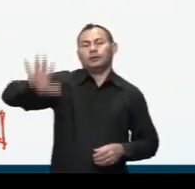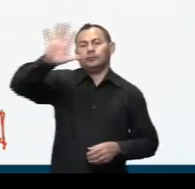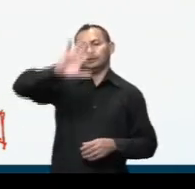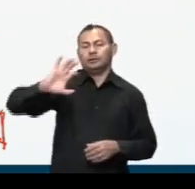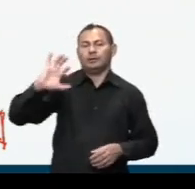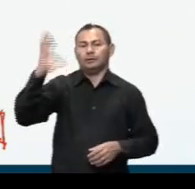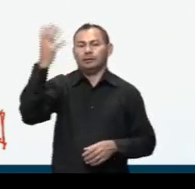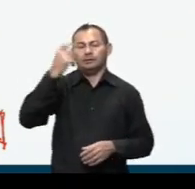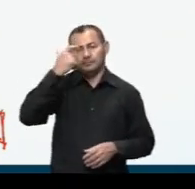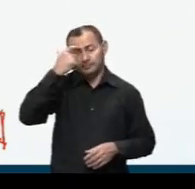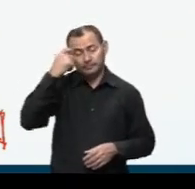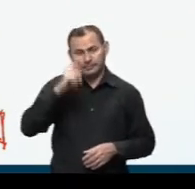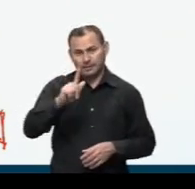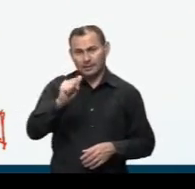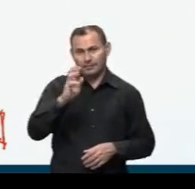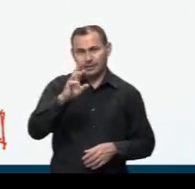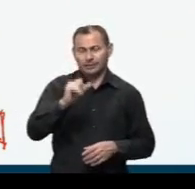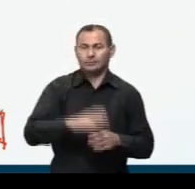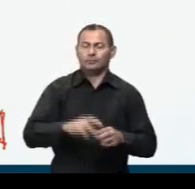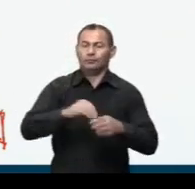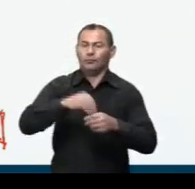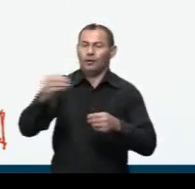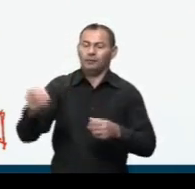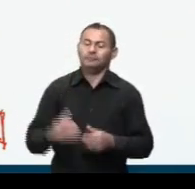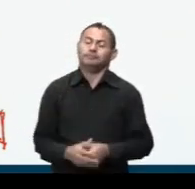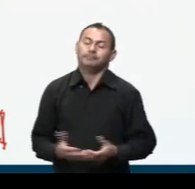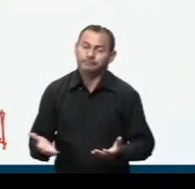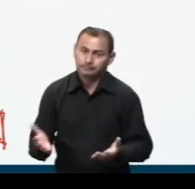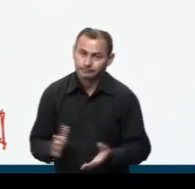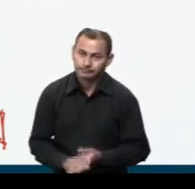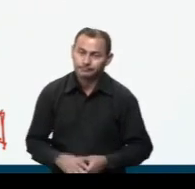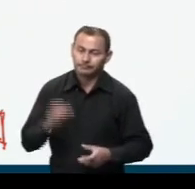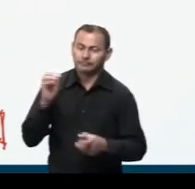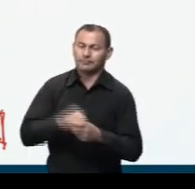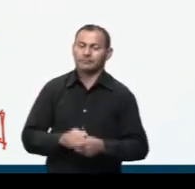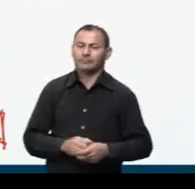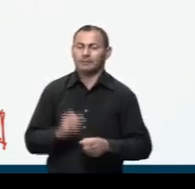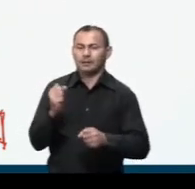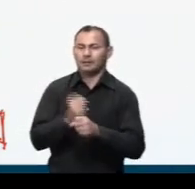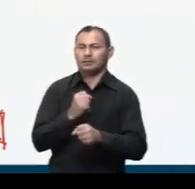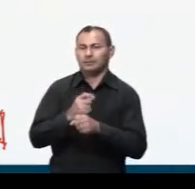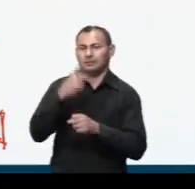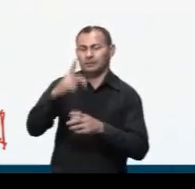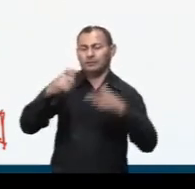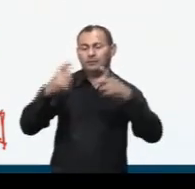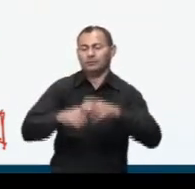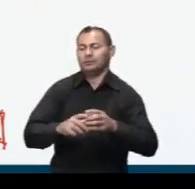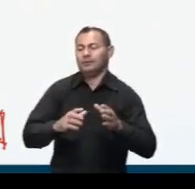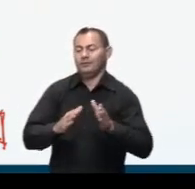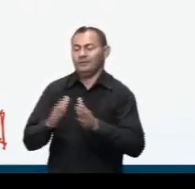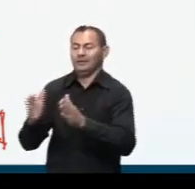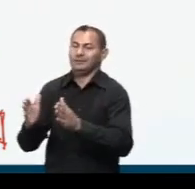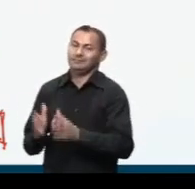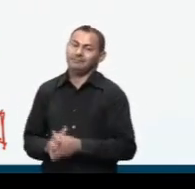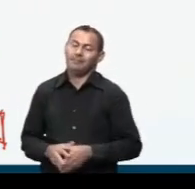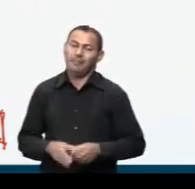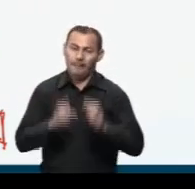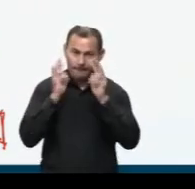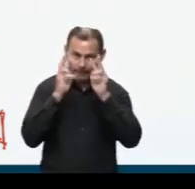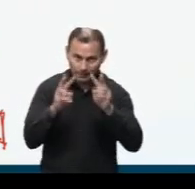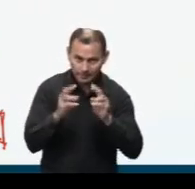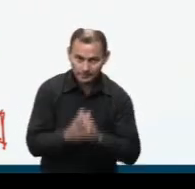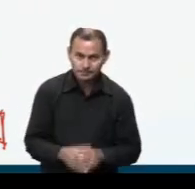acontece. Gabarito fora de esquadro acaba colocando a sua casa no terreno do vizinho, né? Então, olha